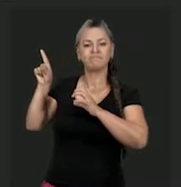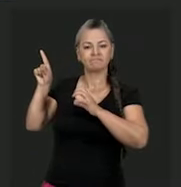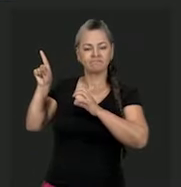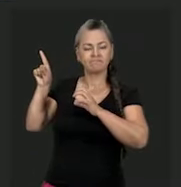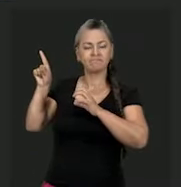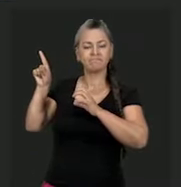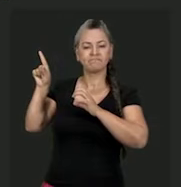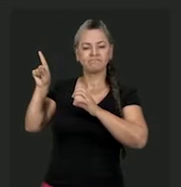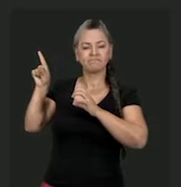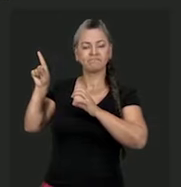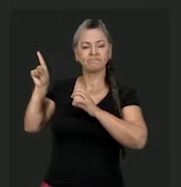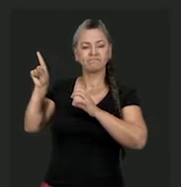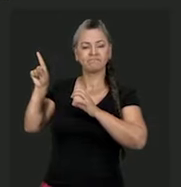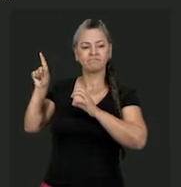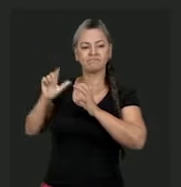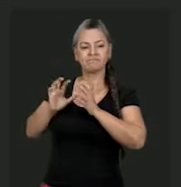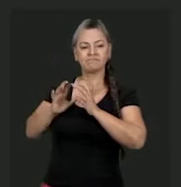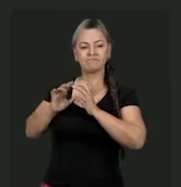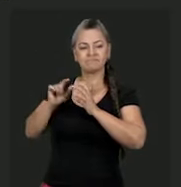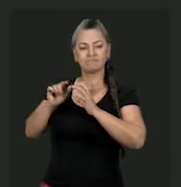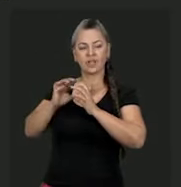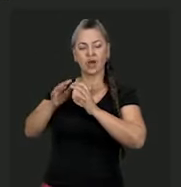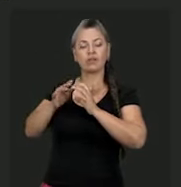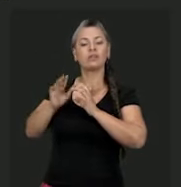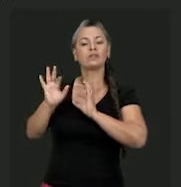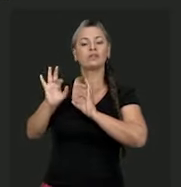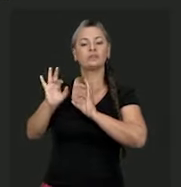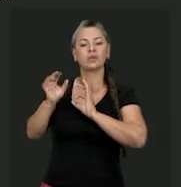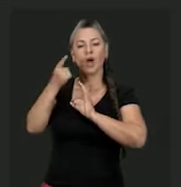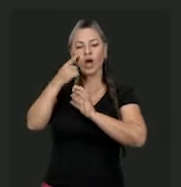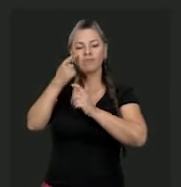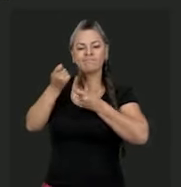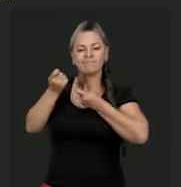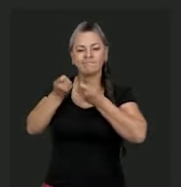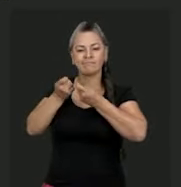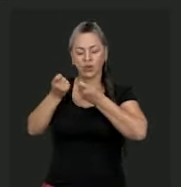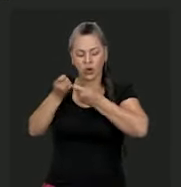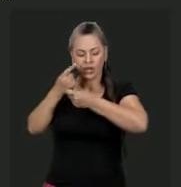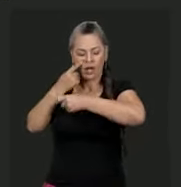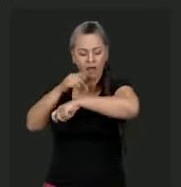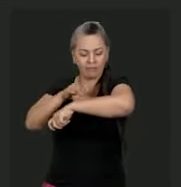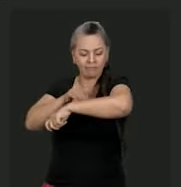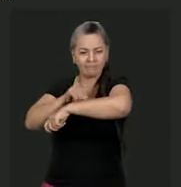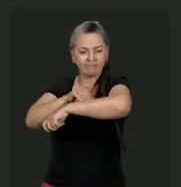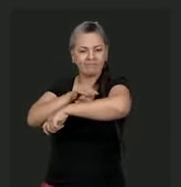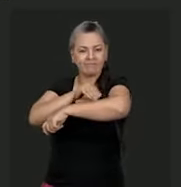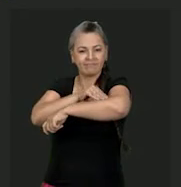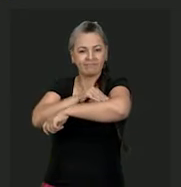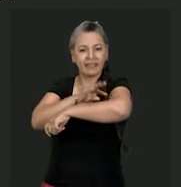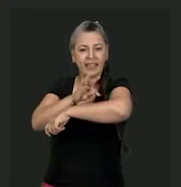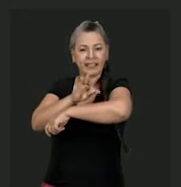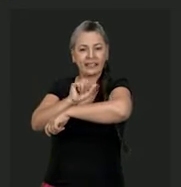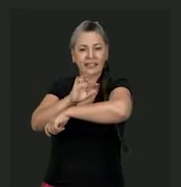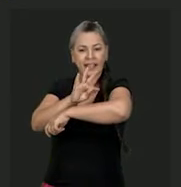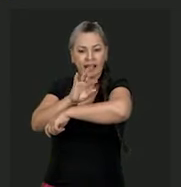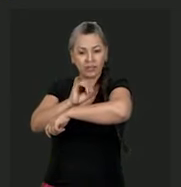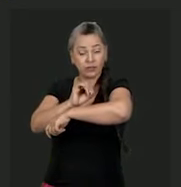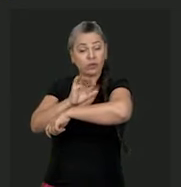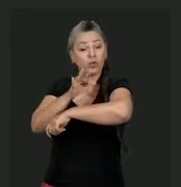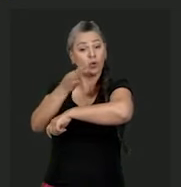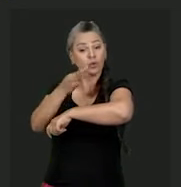lobo parietal? Coordena as sensações da pele, como o tato, a dor e o calor.